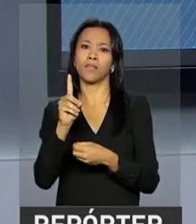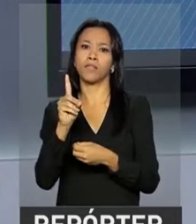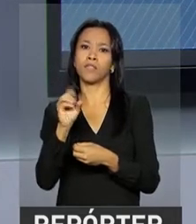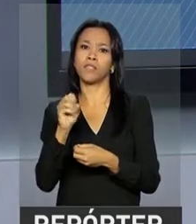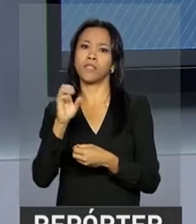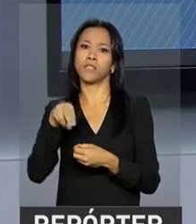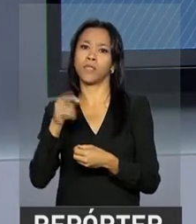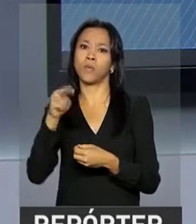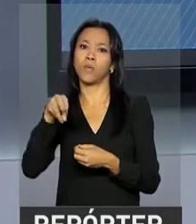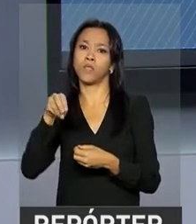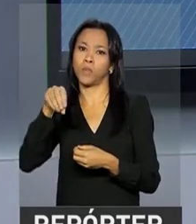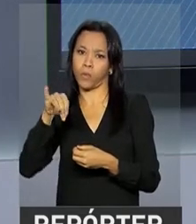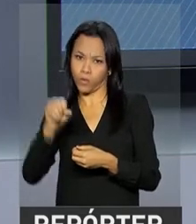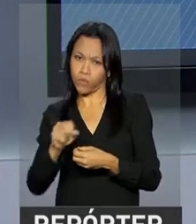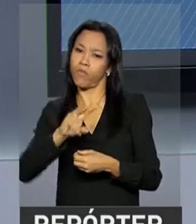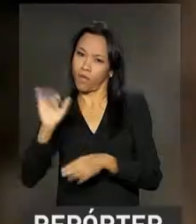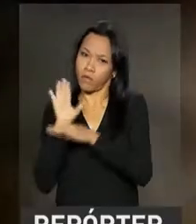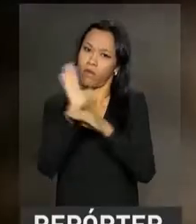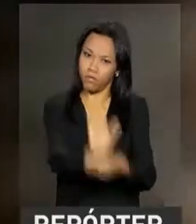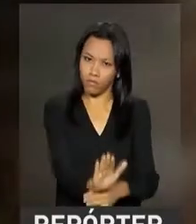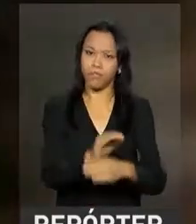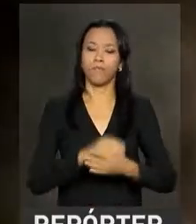ser beneficiadas.